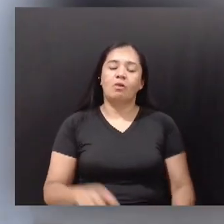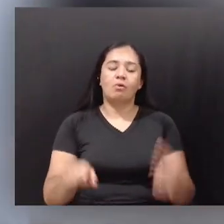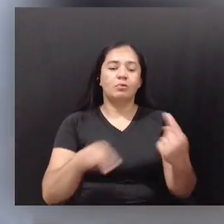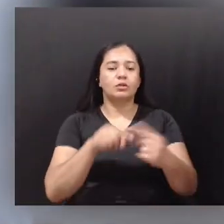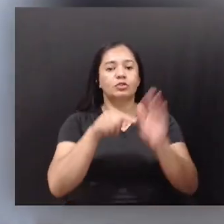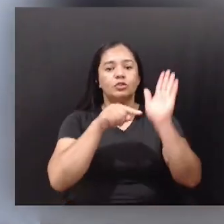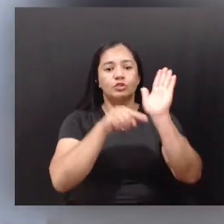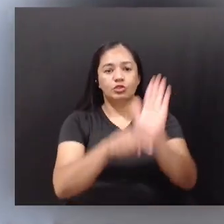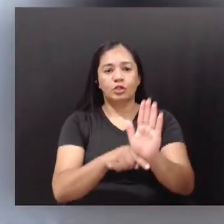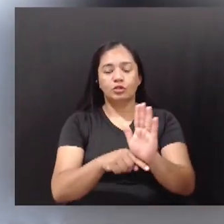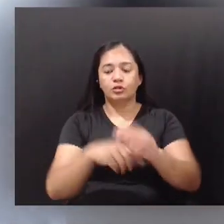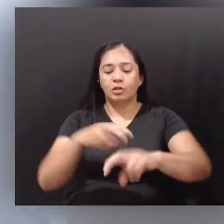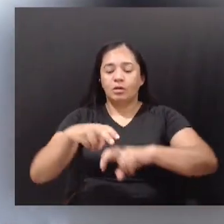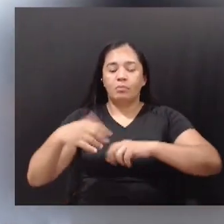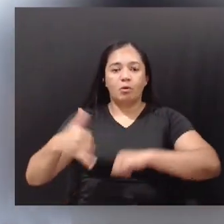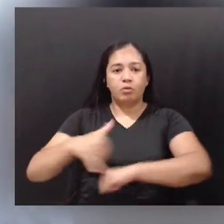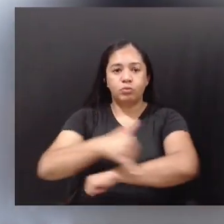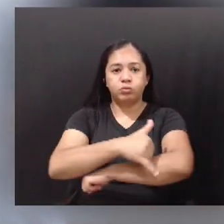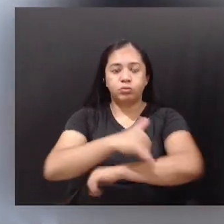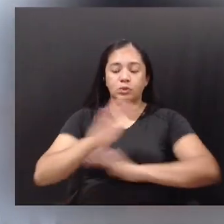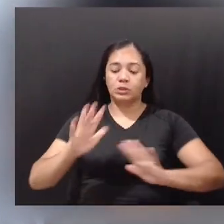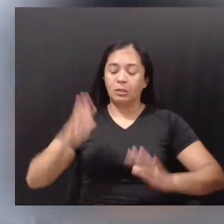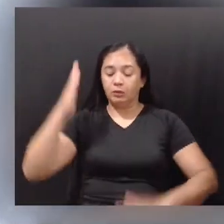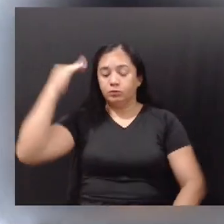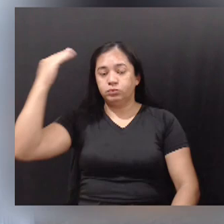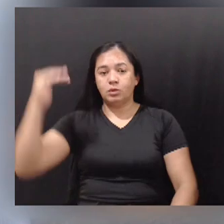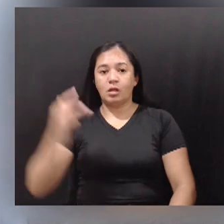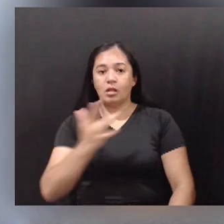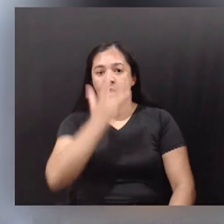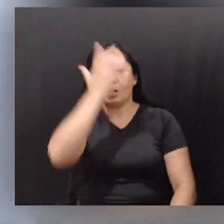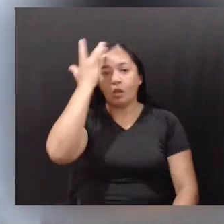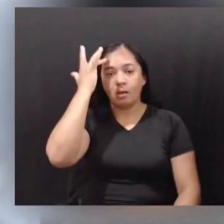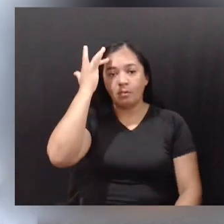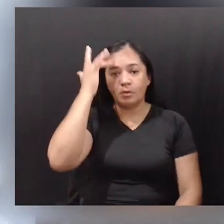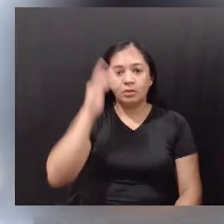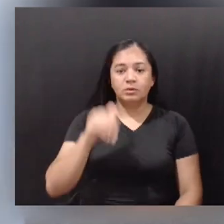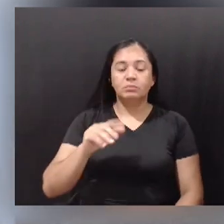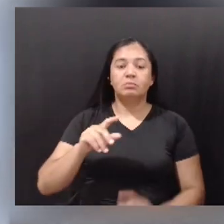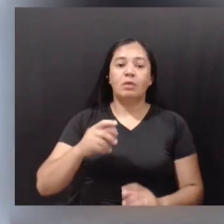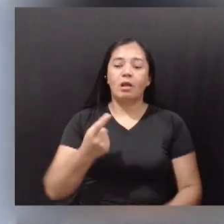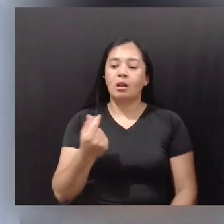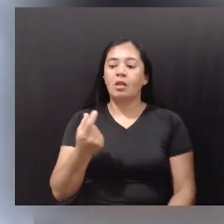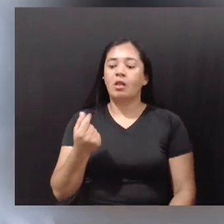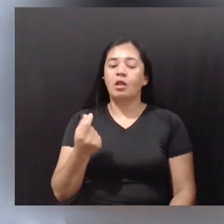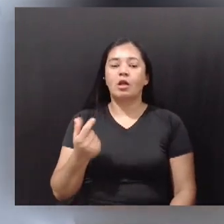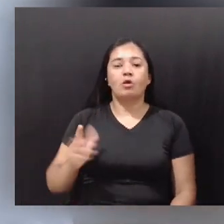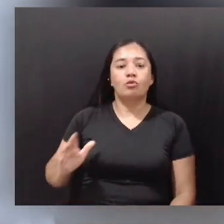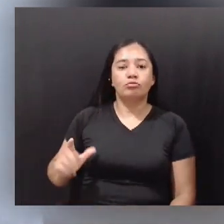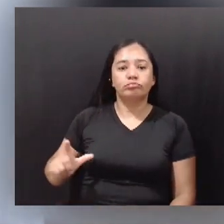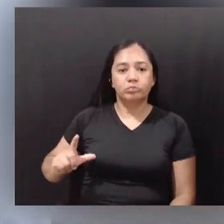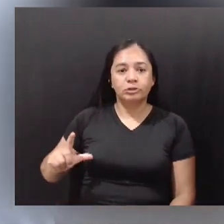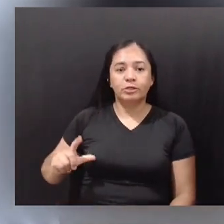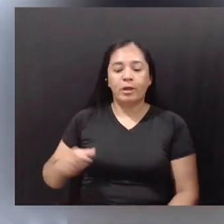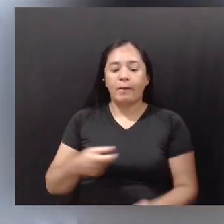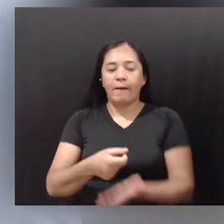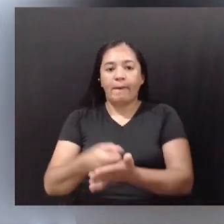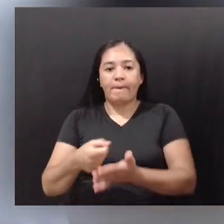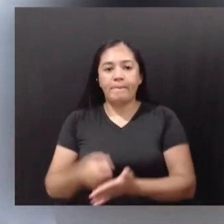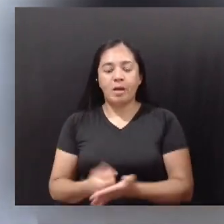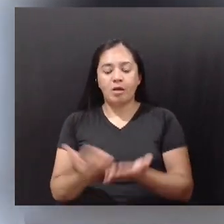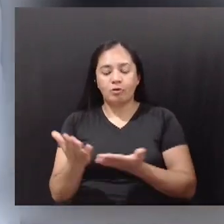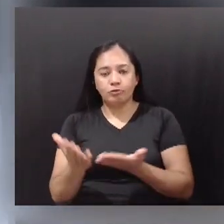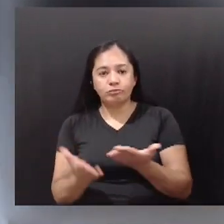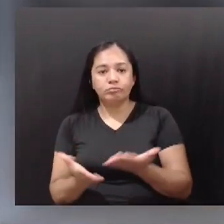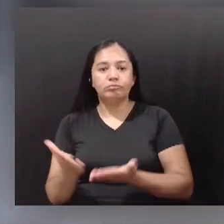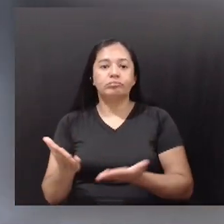se transformar em uma febre, né, as pessoas que têm mais condição financeira para poder pagar, né, um tratamento,